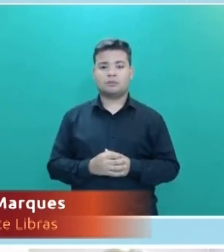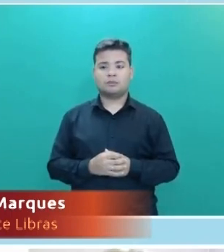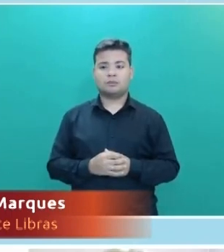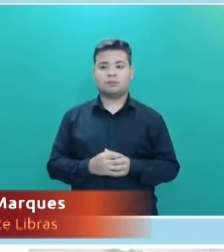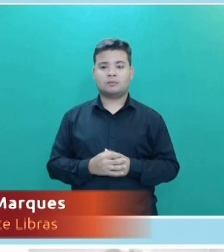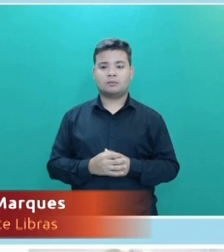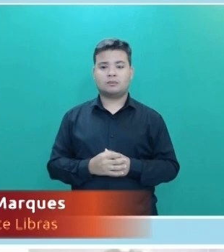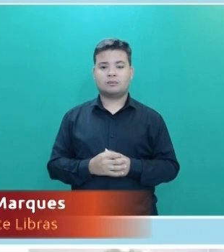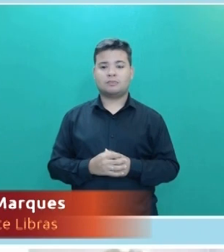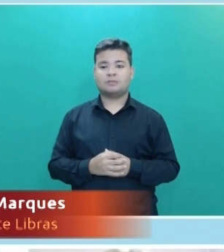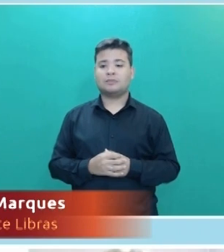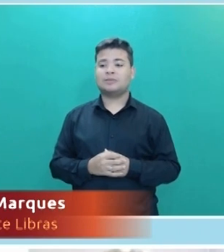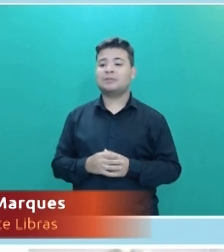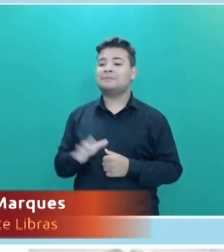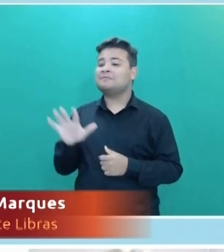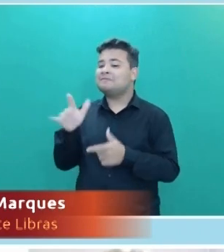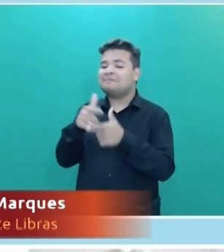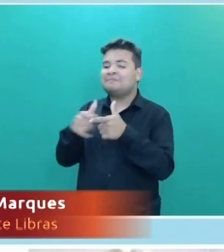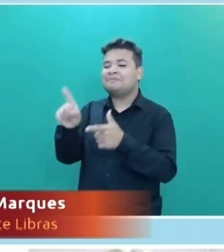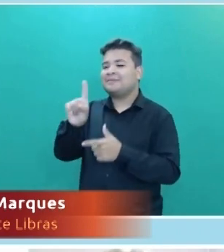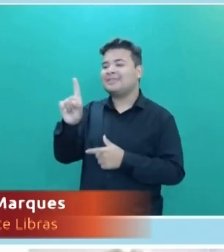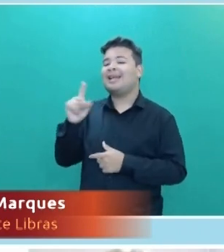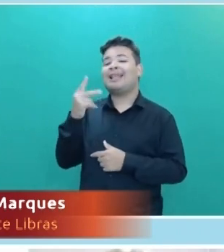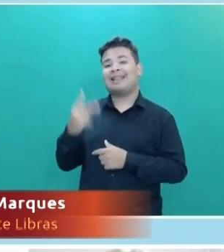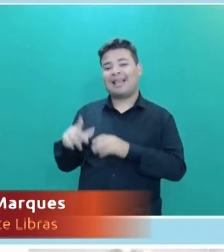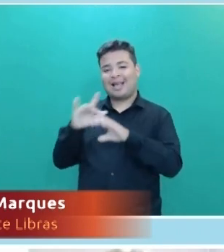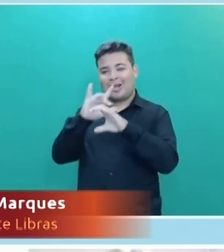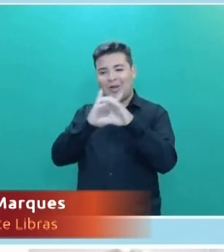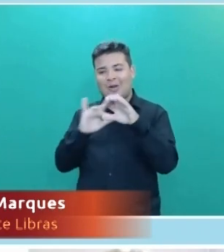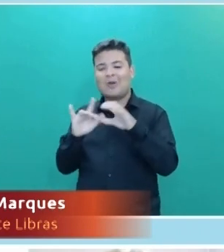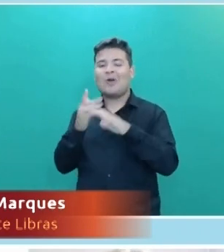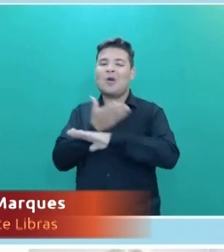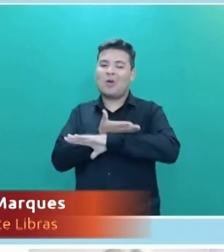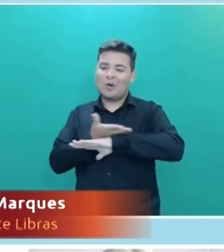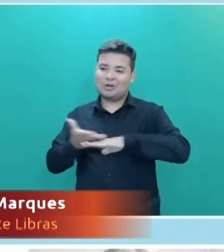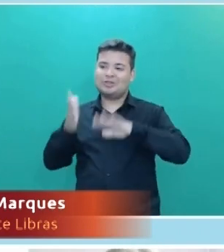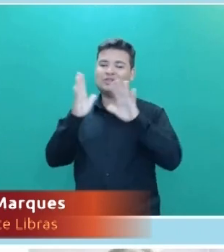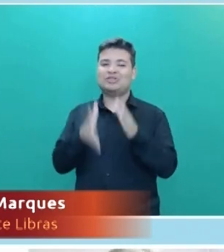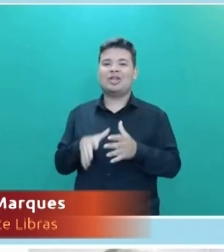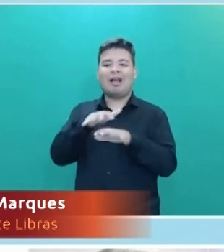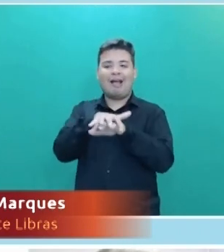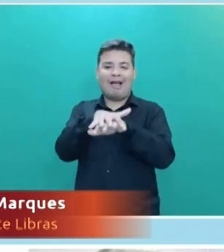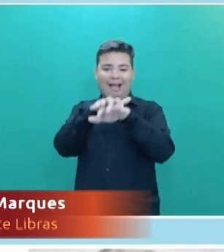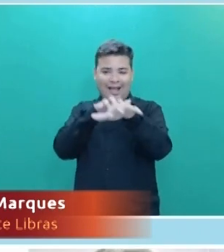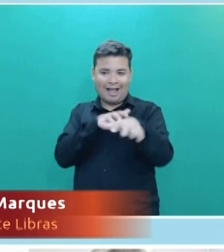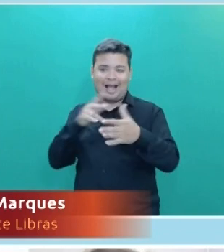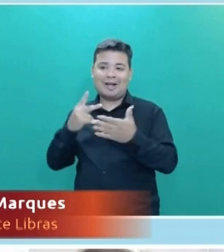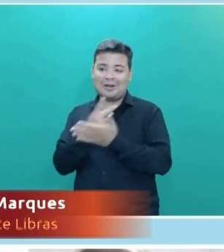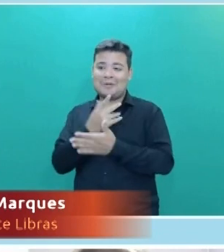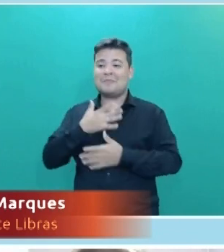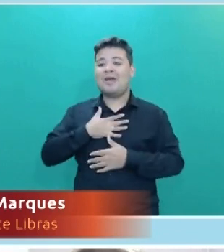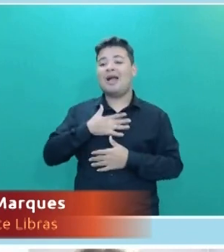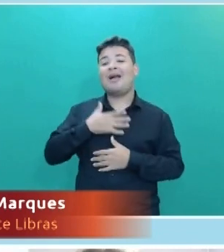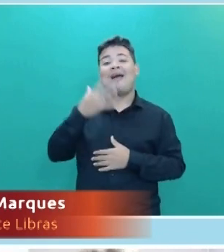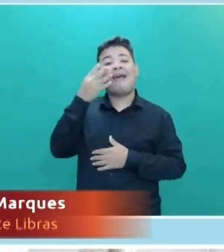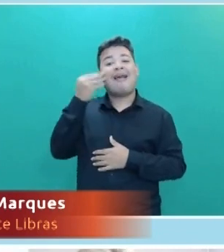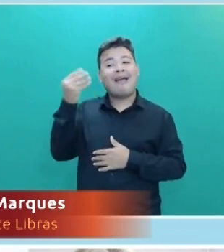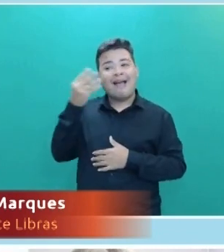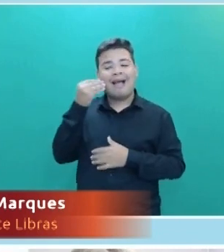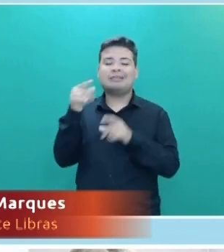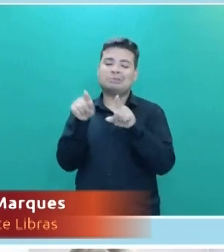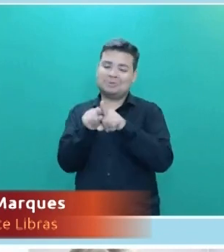Sem problema, Rosana. A gente está acostumada aqui no Conexões nesse modelo remoto. Os meus gatinhos às vezes apareceram. A gente